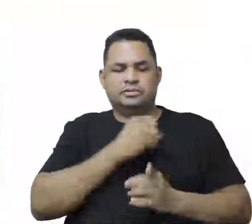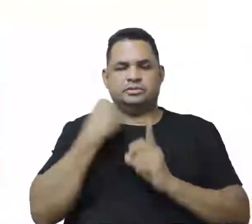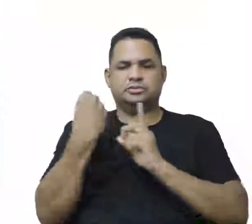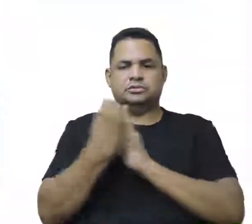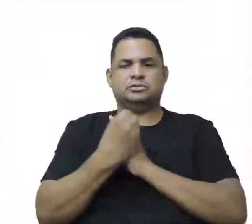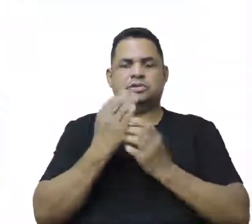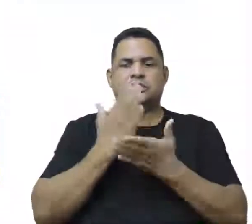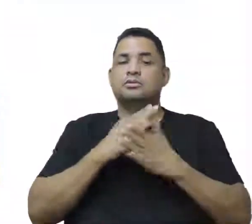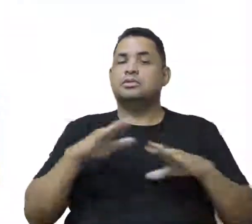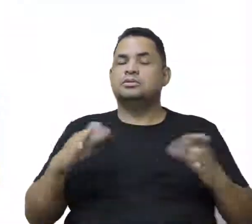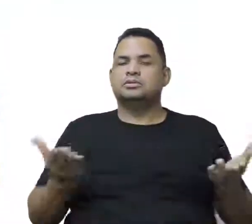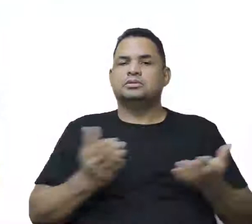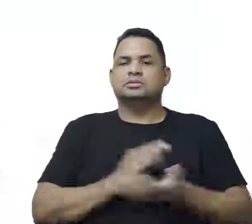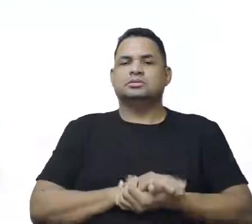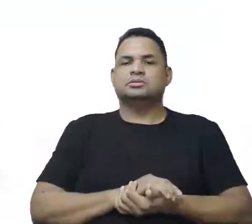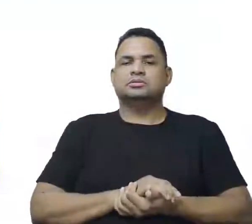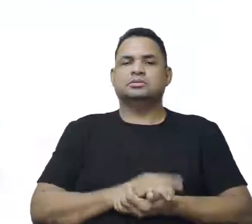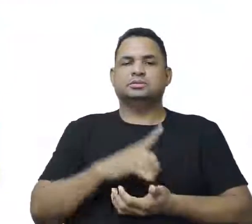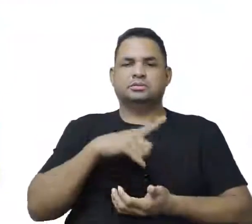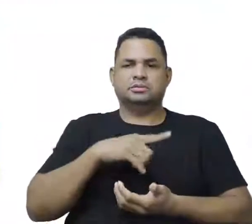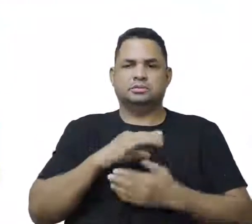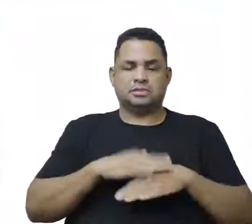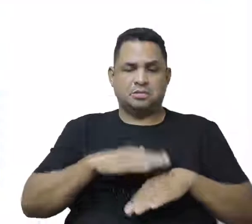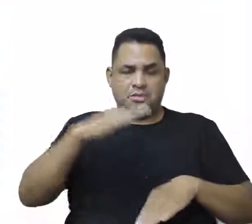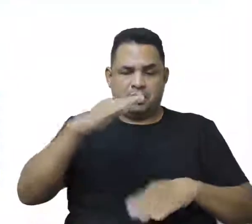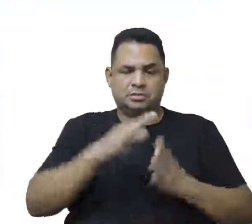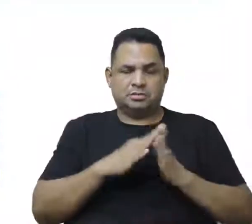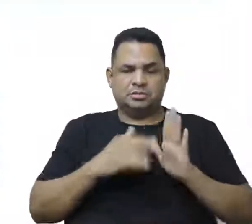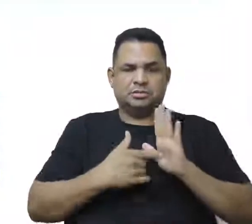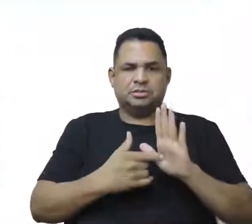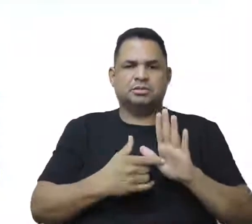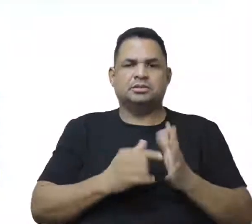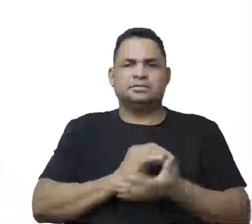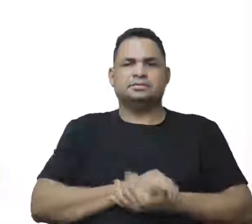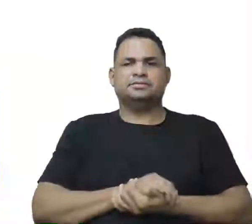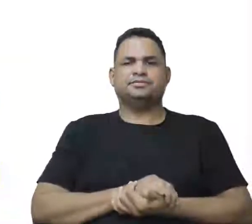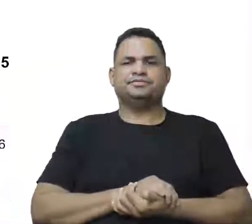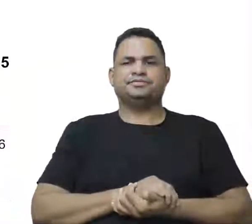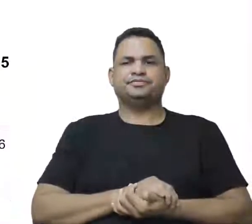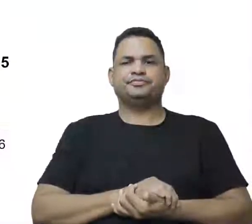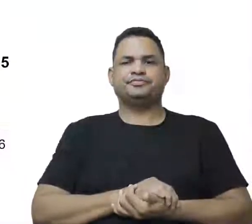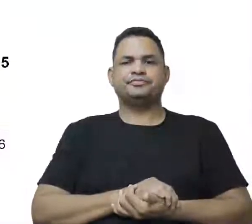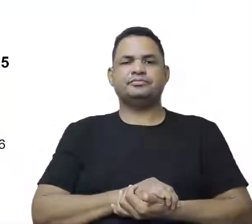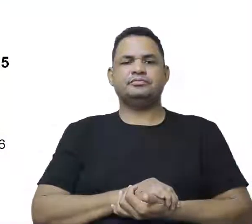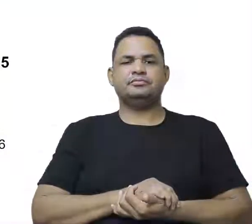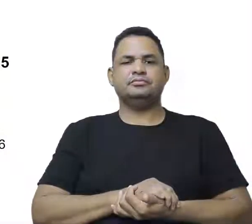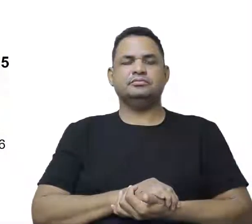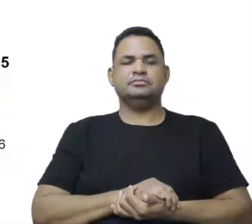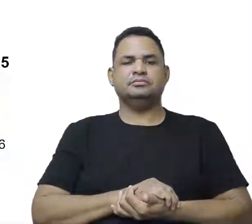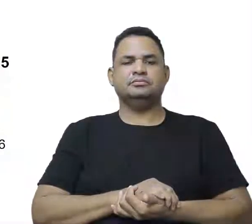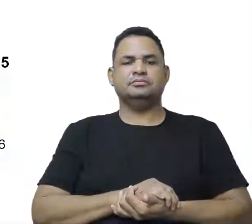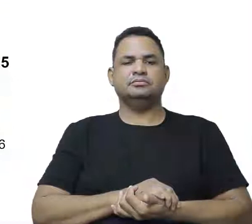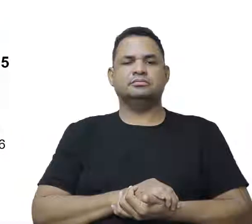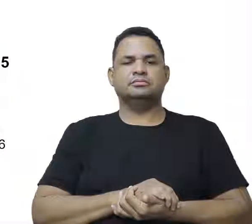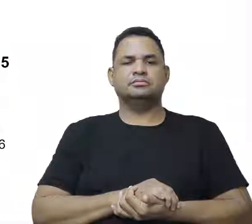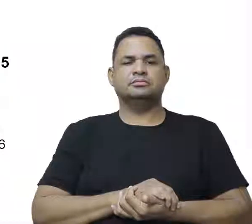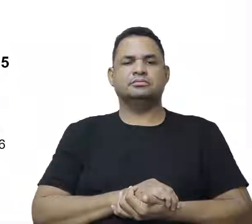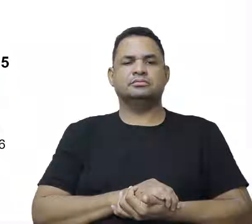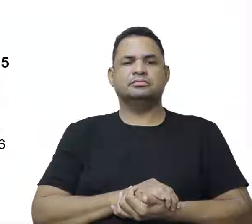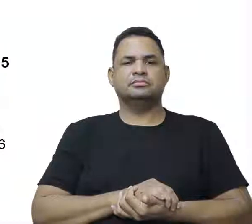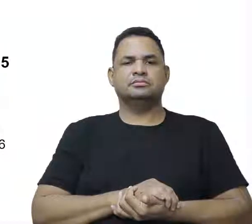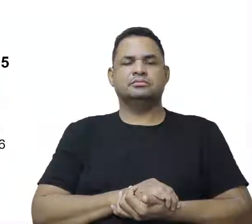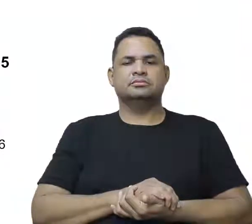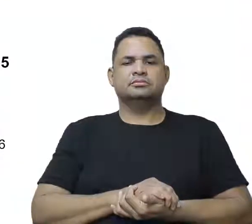não acabou por aí não, viu? Não. Tem mais coisas pra gente mostrar. Então fica com a gente aí, sem piscar. Então nós temos aqui, professora,